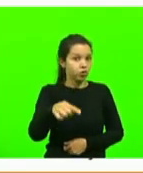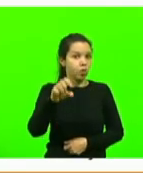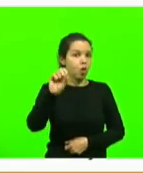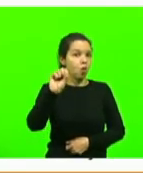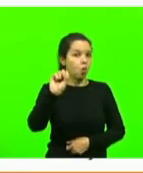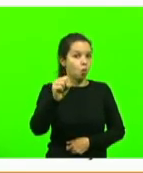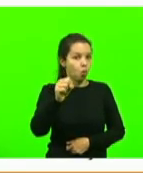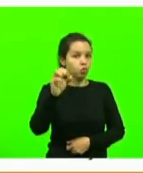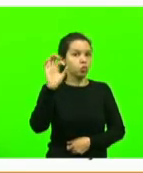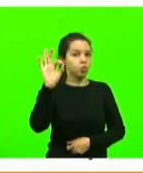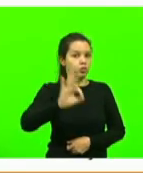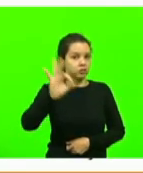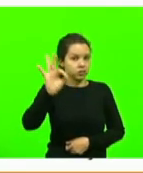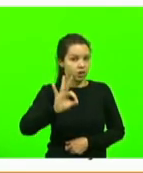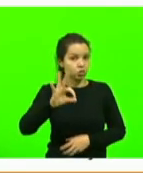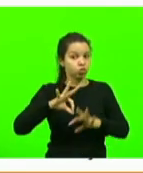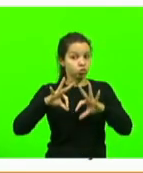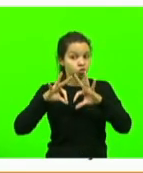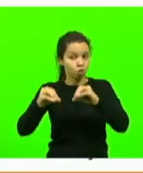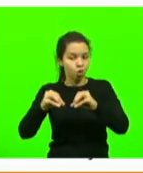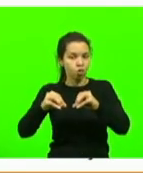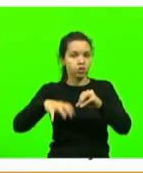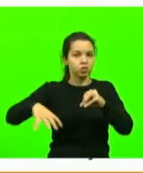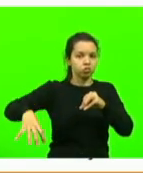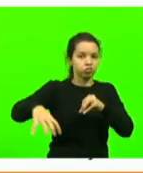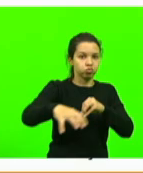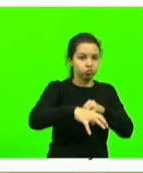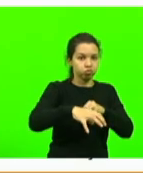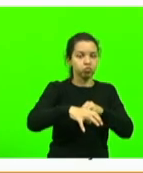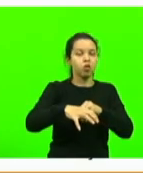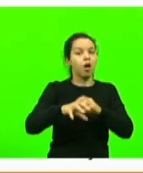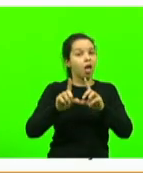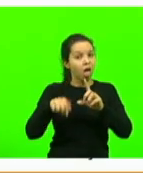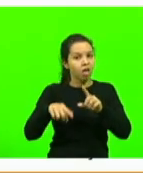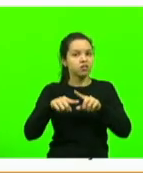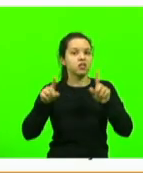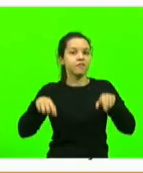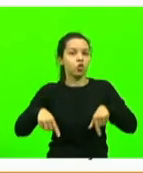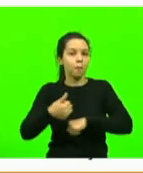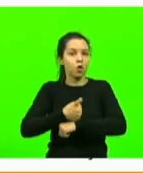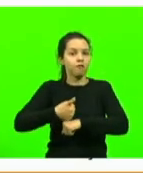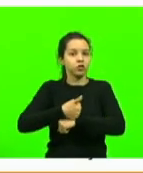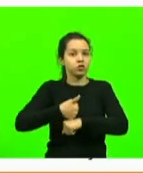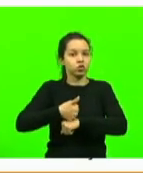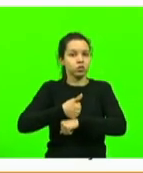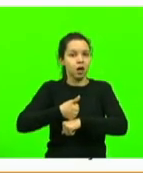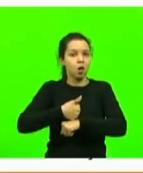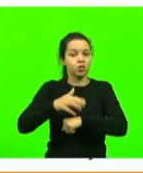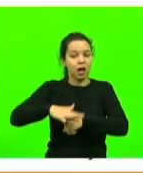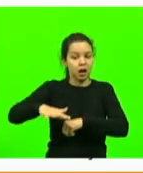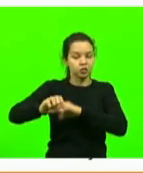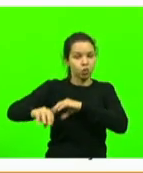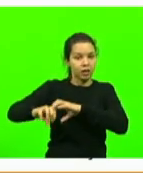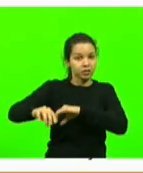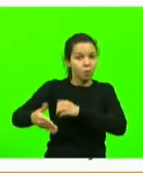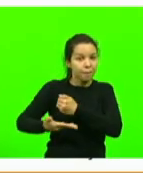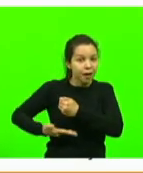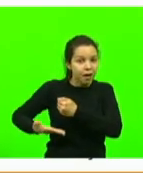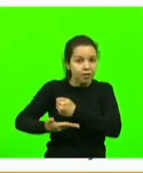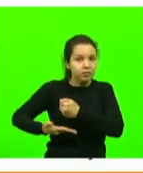por cento de todas as esferas são servidores são profissionais da Educação Básica